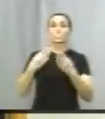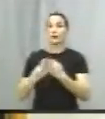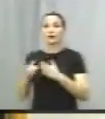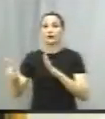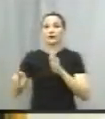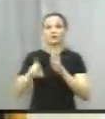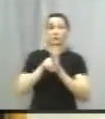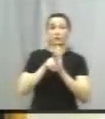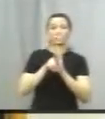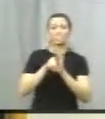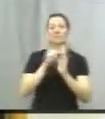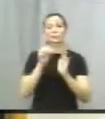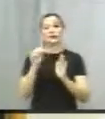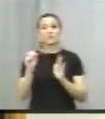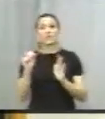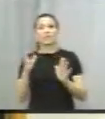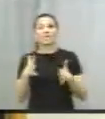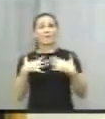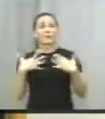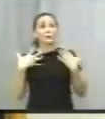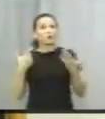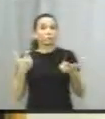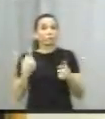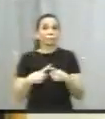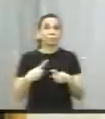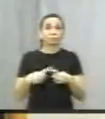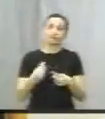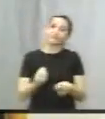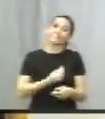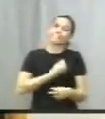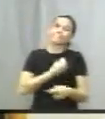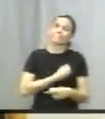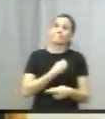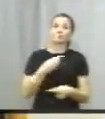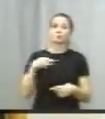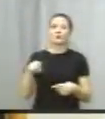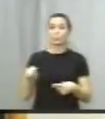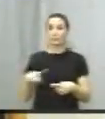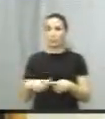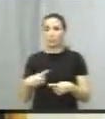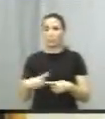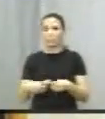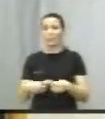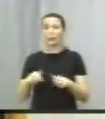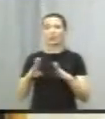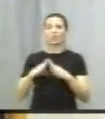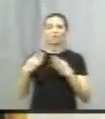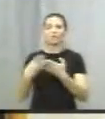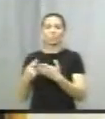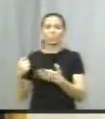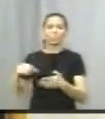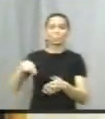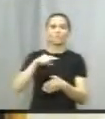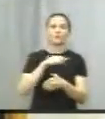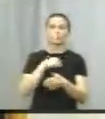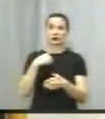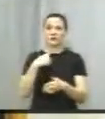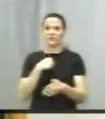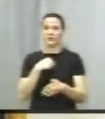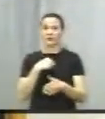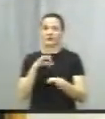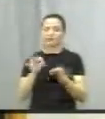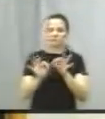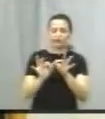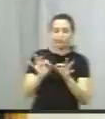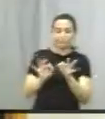Foi uma grata surpresa, presidente, poder participar lá, porque a nossa escola está entre as